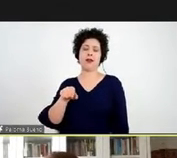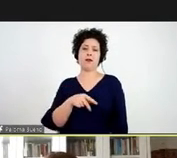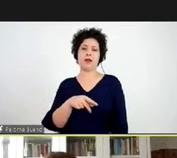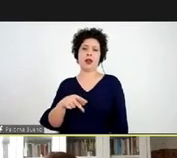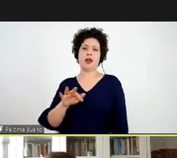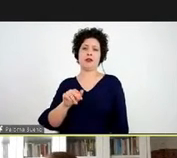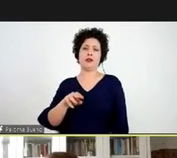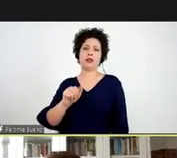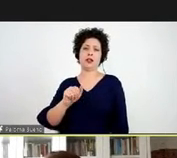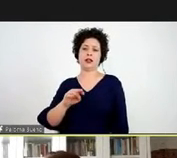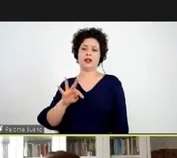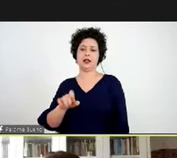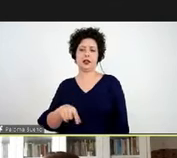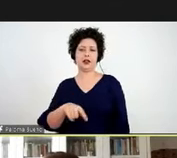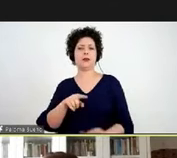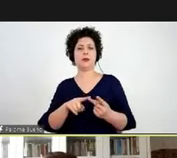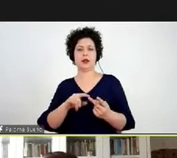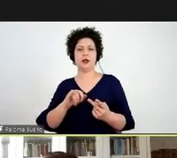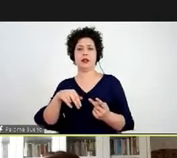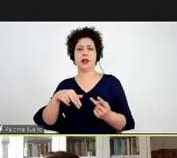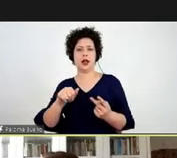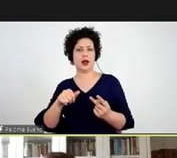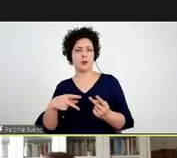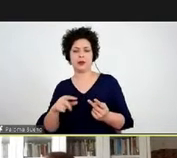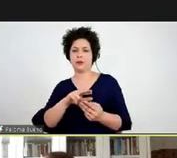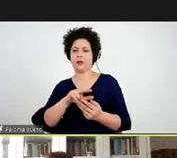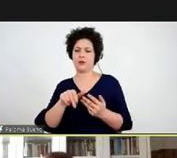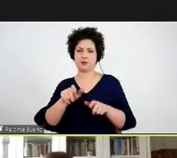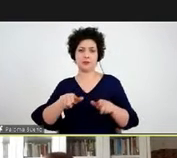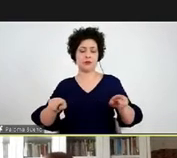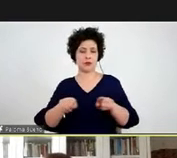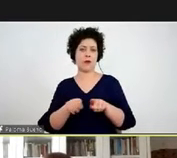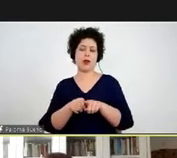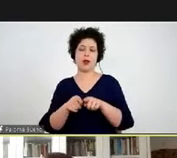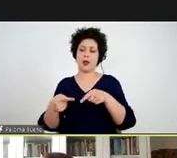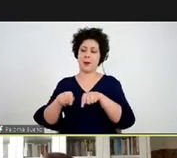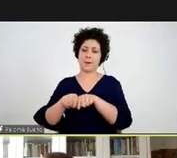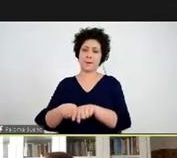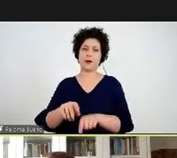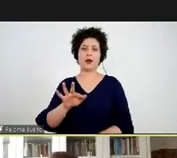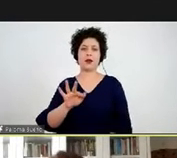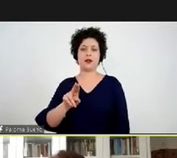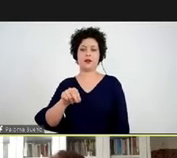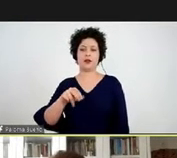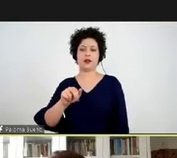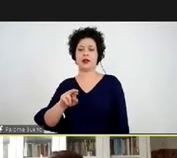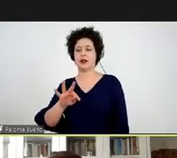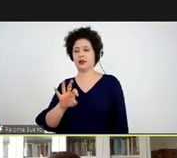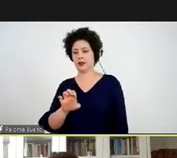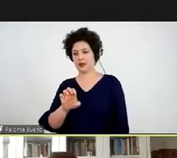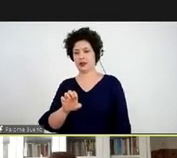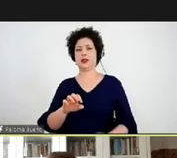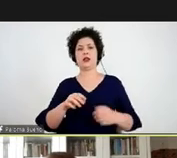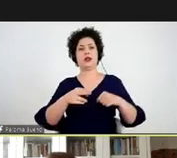Onofre Penteado, que era do INAP, e ainda destacando a parceria entre a Funarte e a